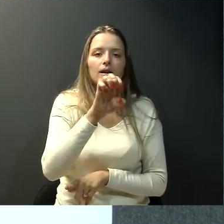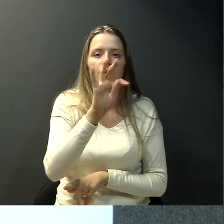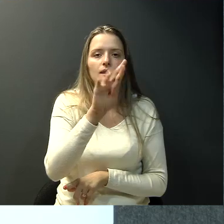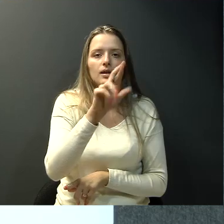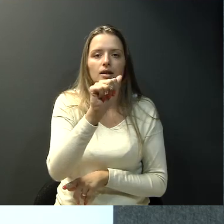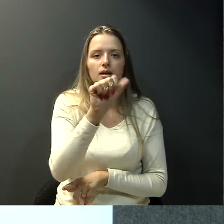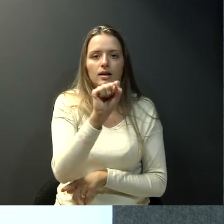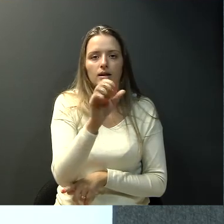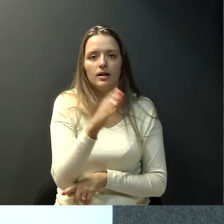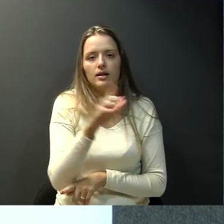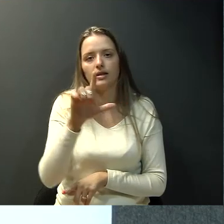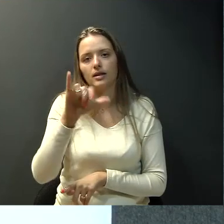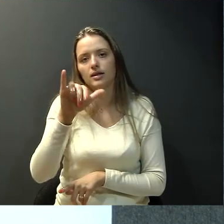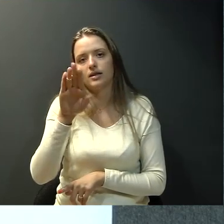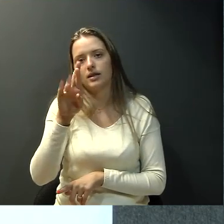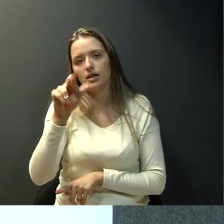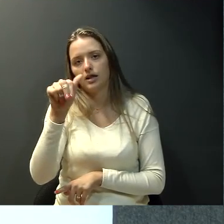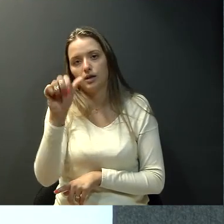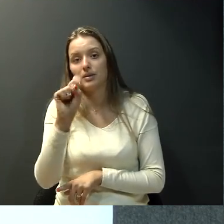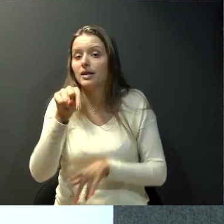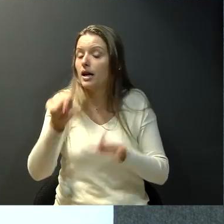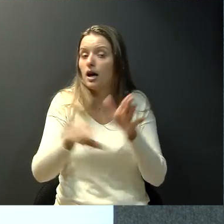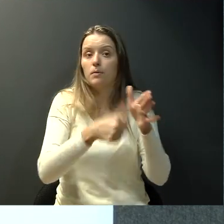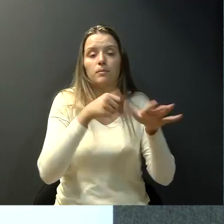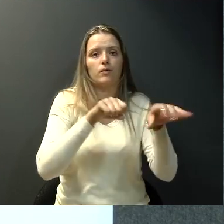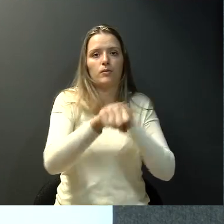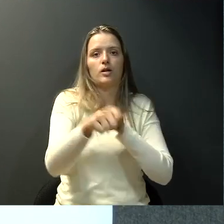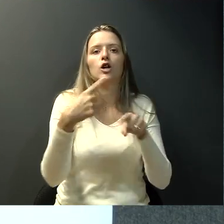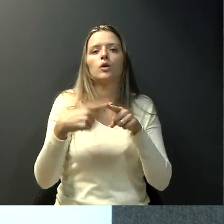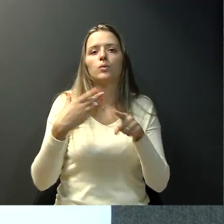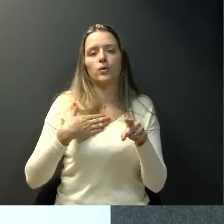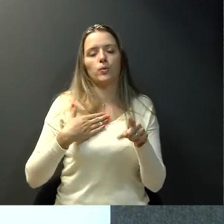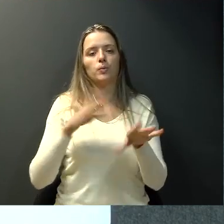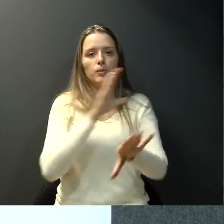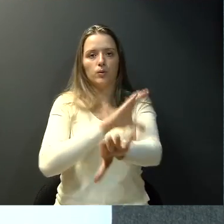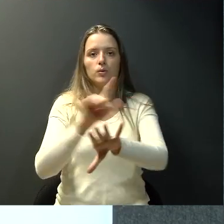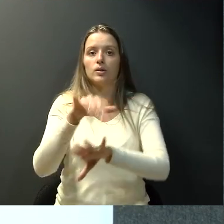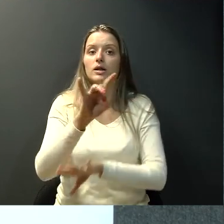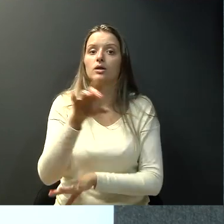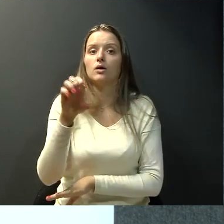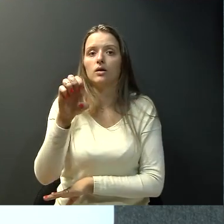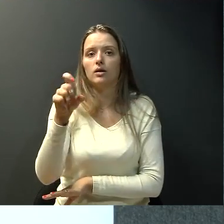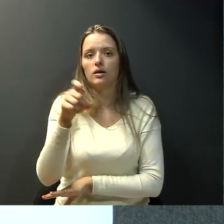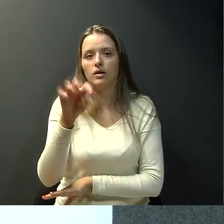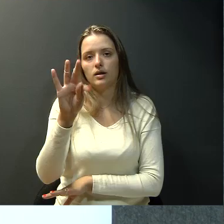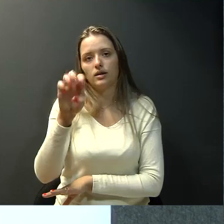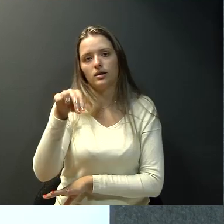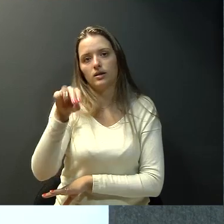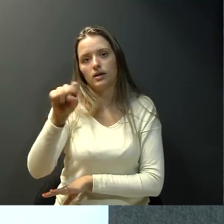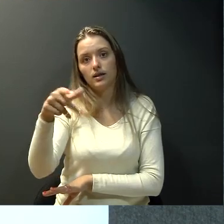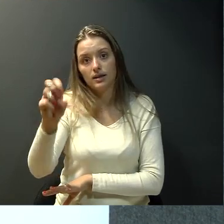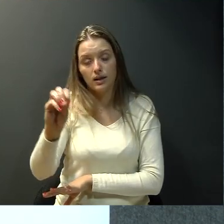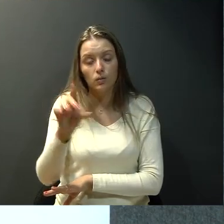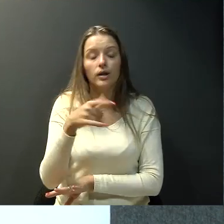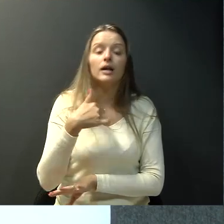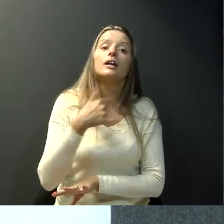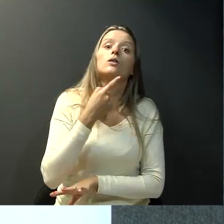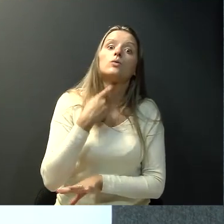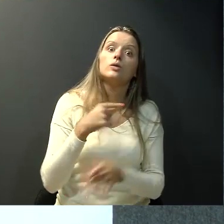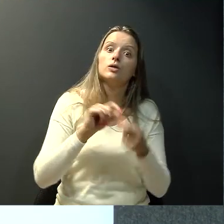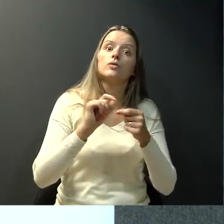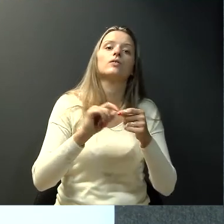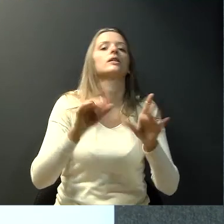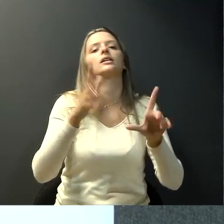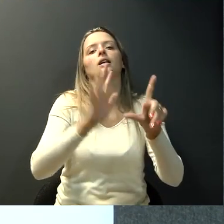formação é a melhor, né, de todas elas, porque o curso que eu fiz é só de extensão. Até eu gostaria muito de fazer